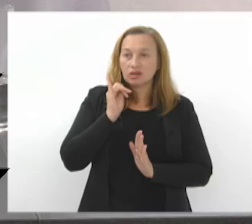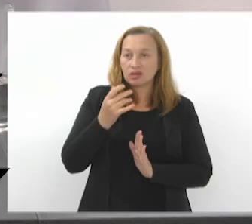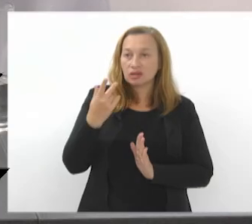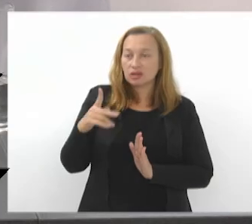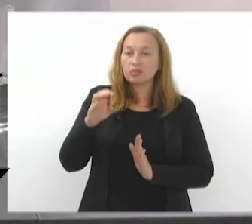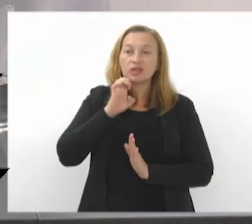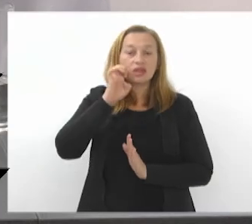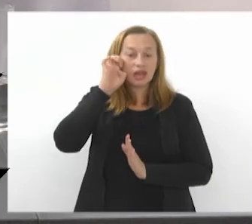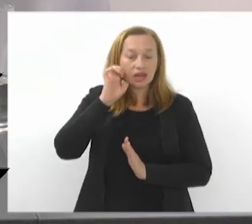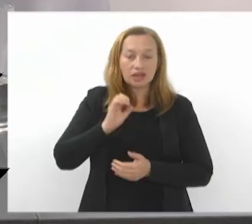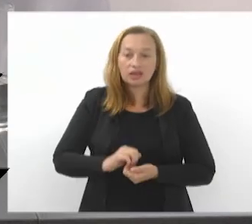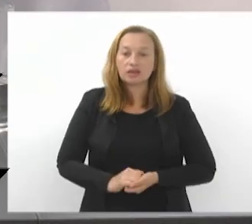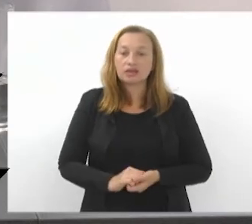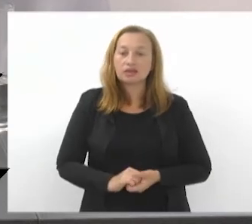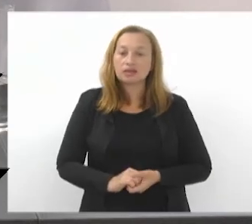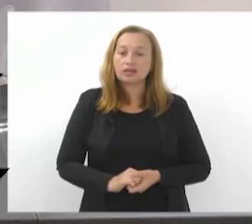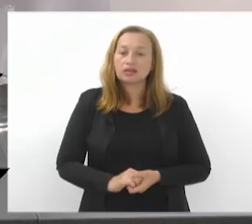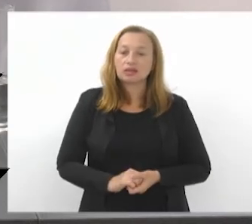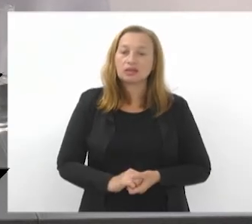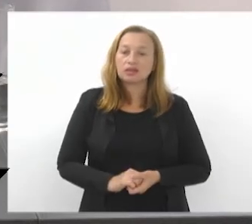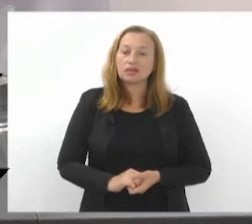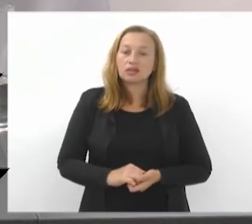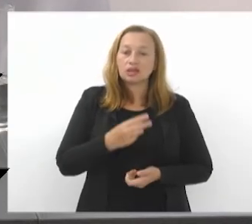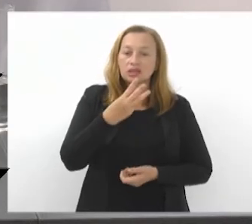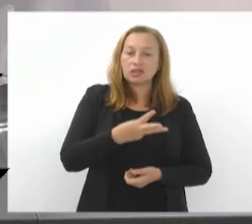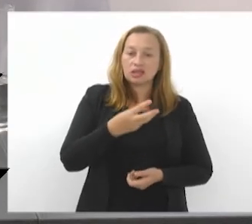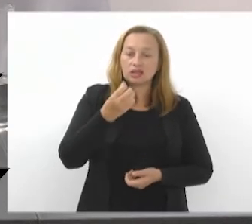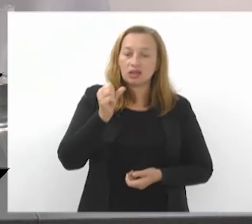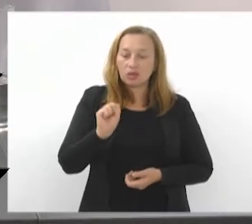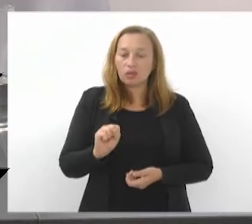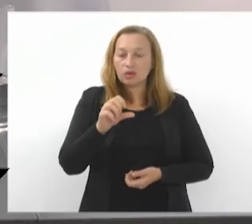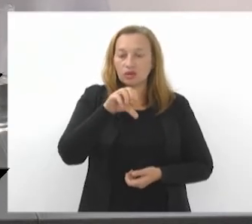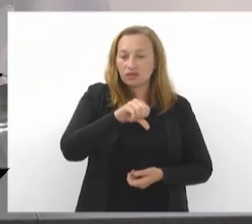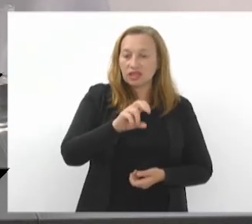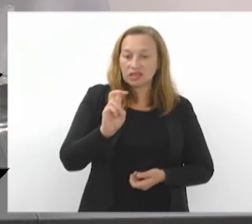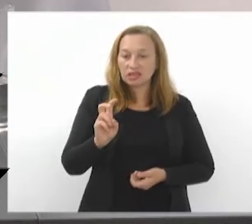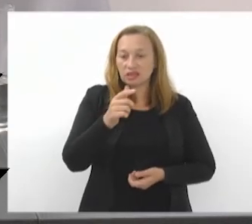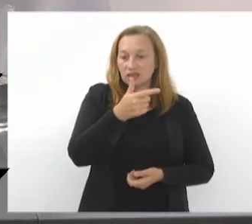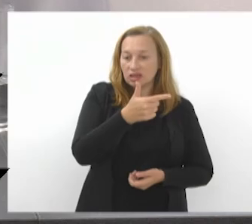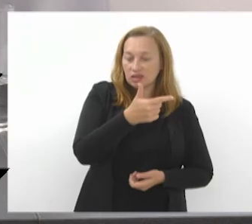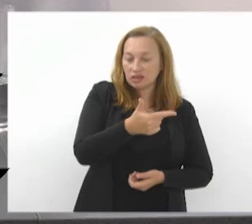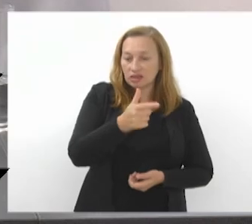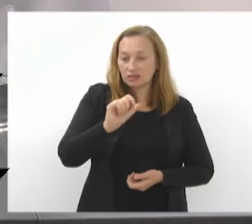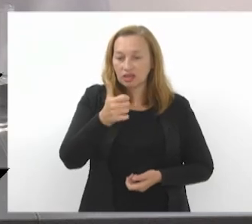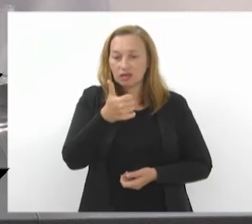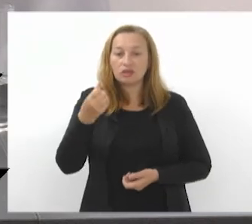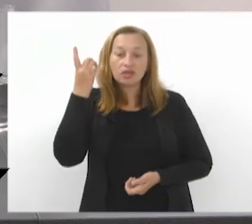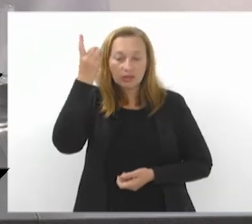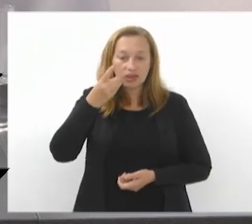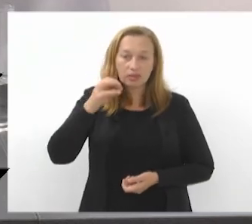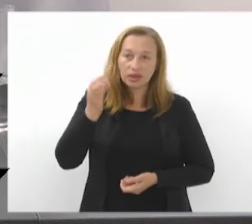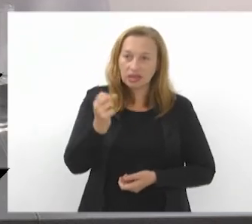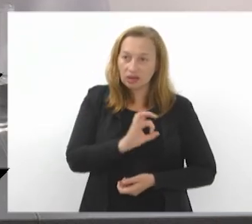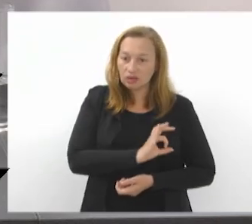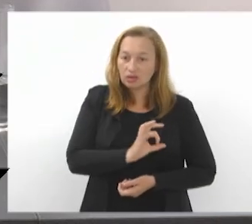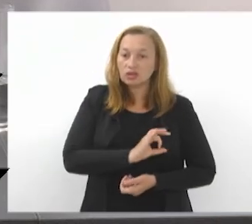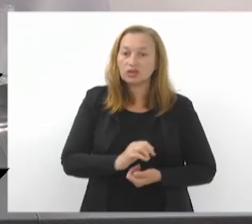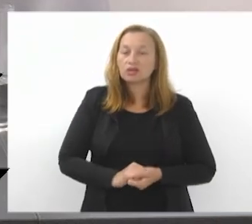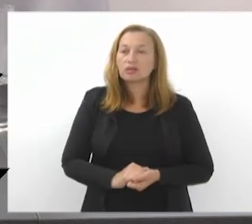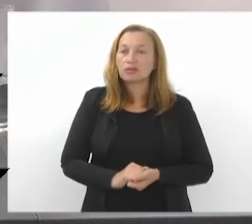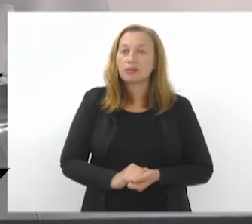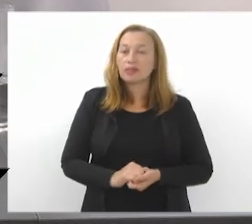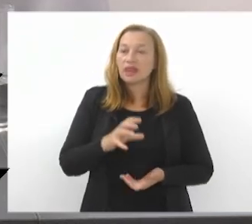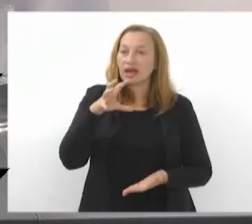Élica. Projeto de Lei 3895 de 21, de autoria da deputada Marta Rocha, que dispõe sobre